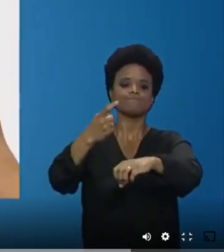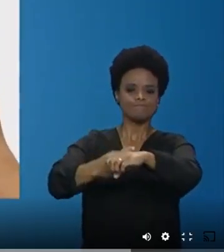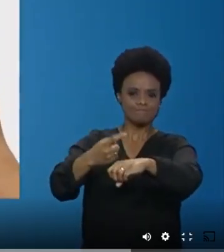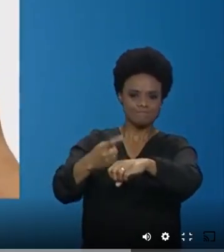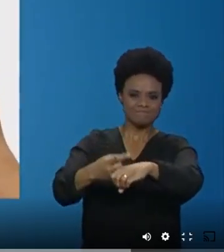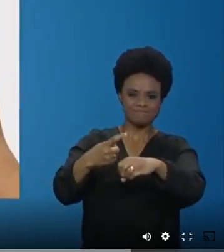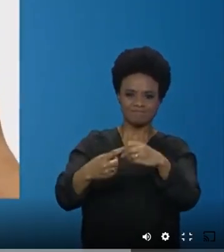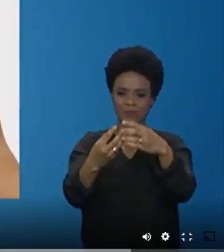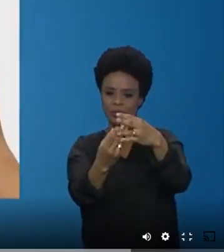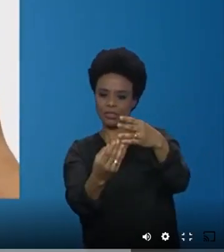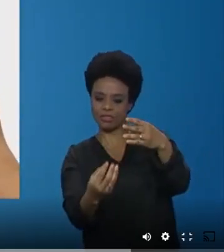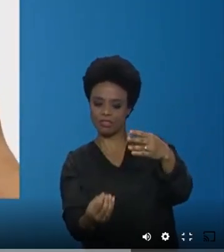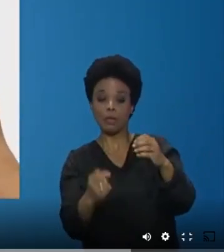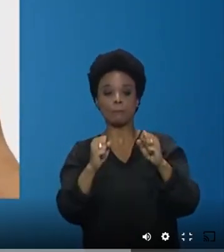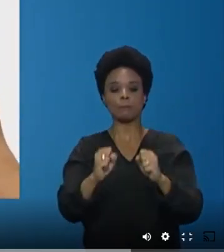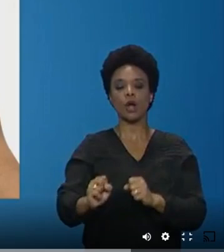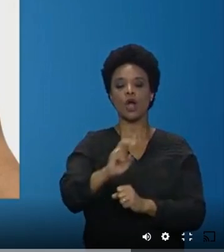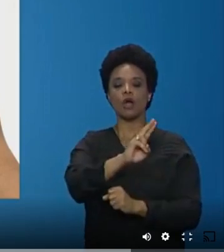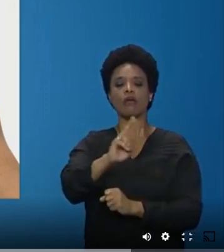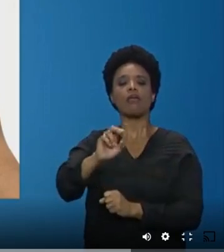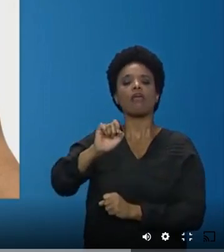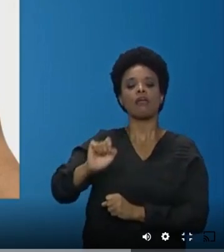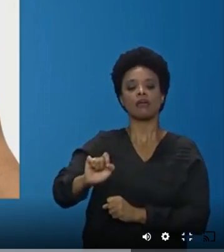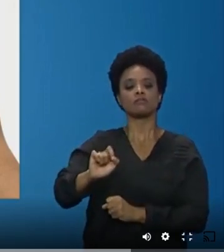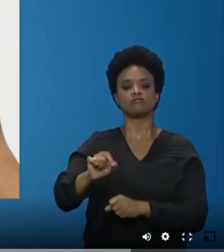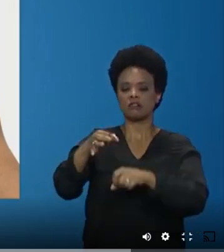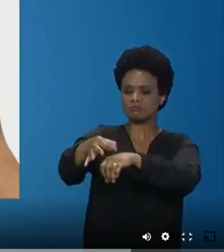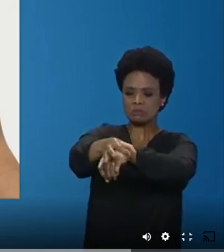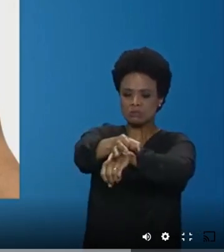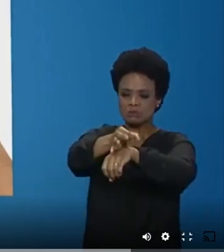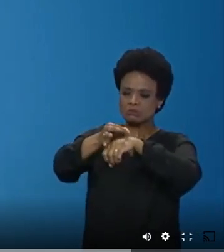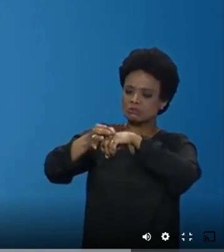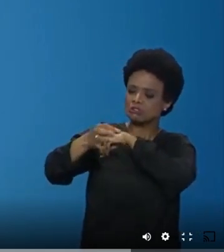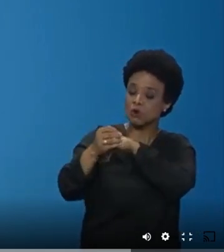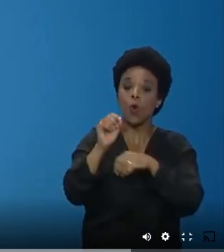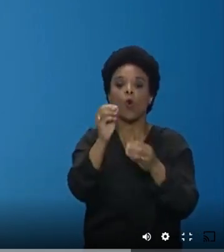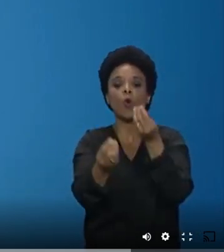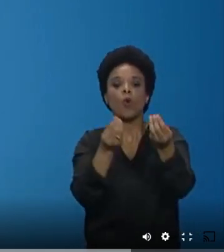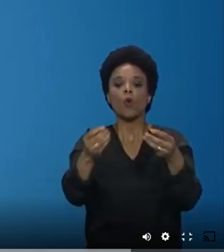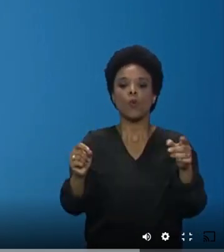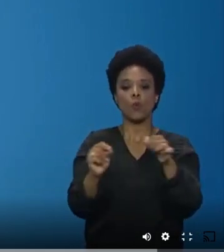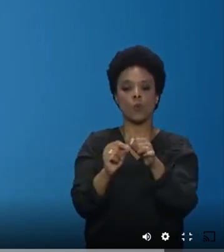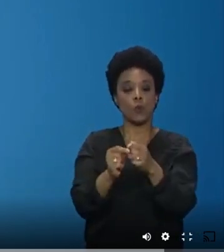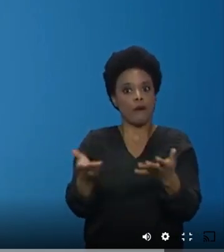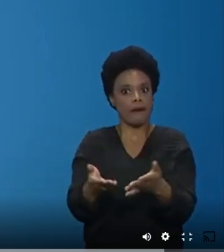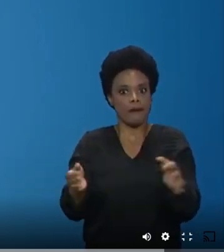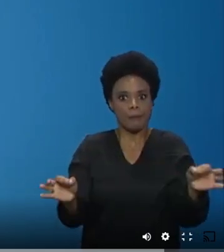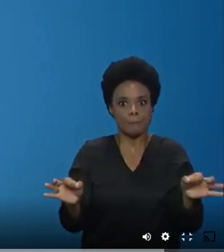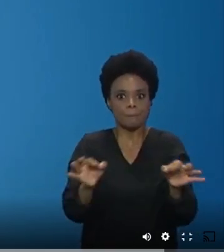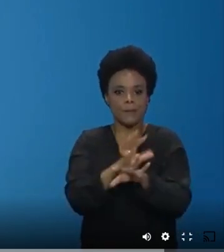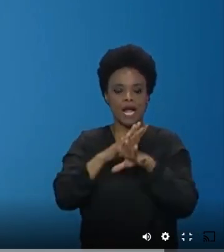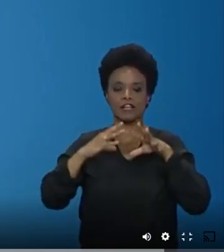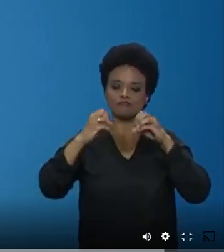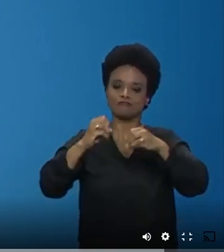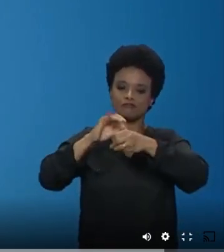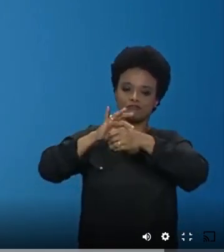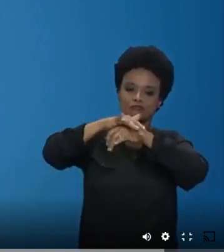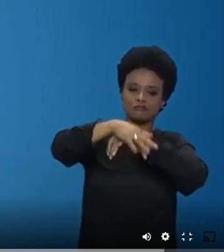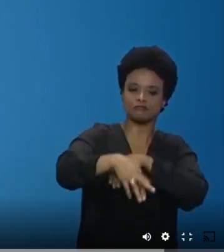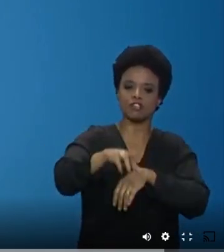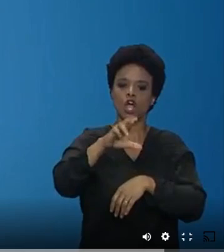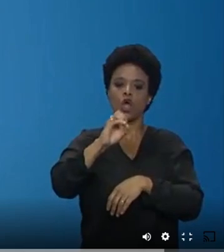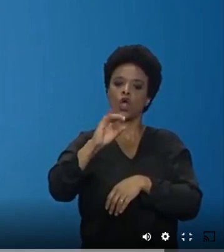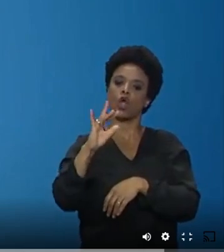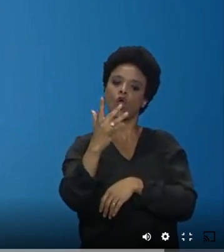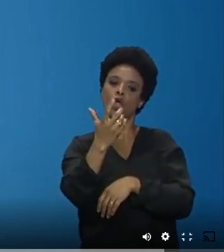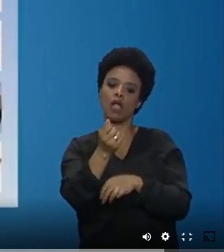classificadas de acordo com sua granulometria ou de acordo com sua composição. Já a consolidação do sedimento em rocha ocorre